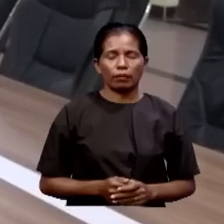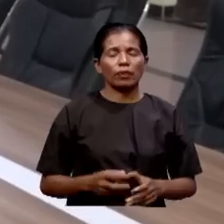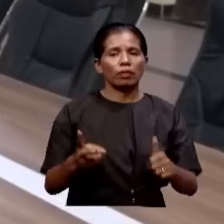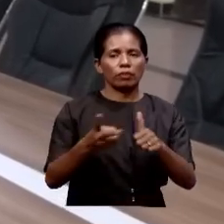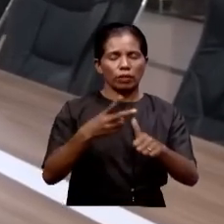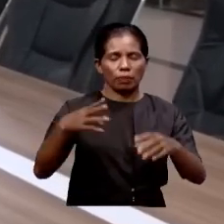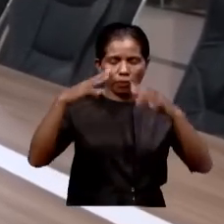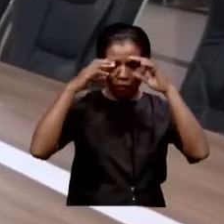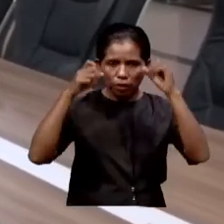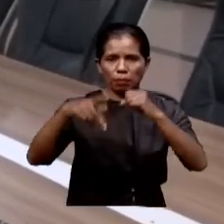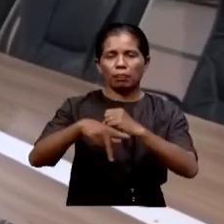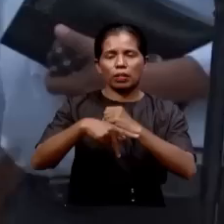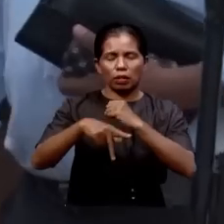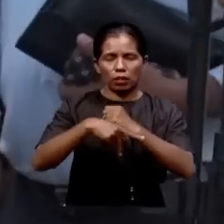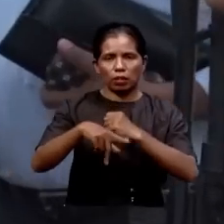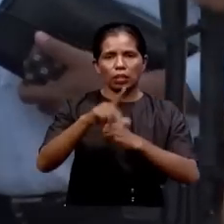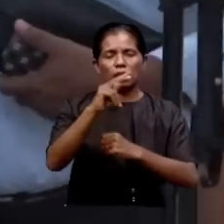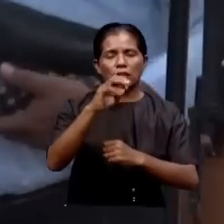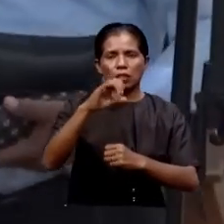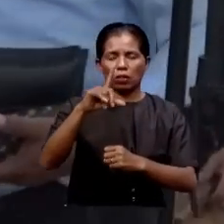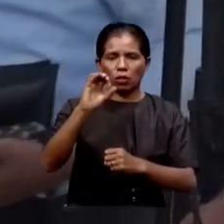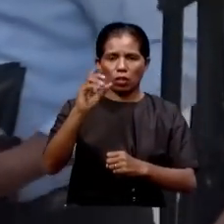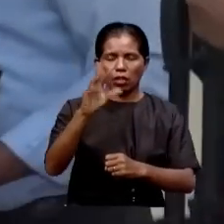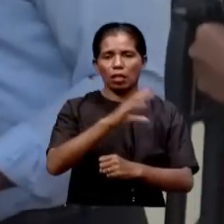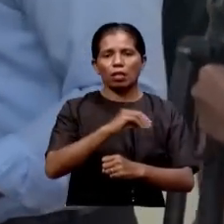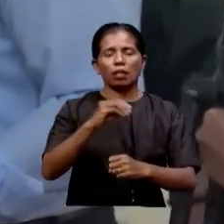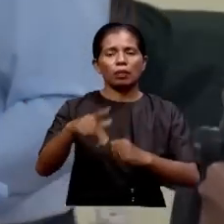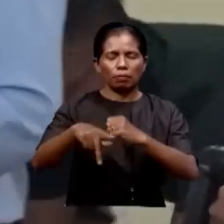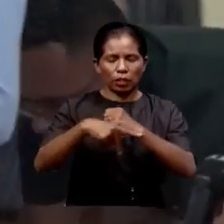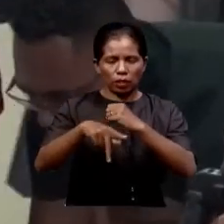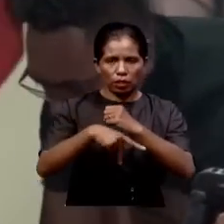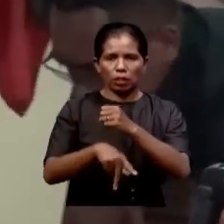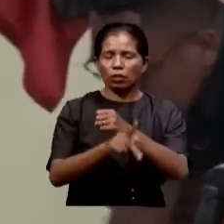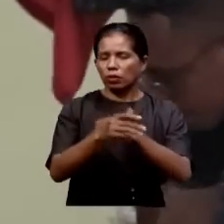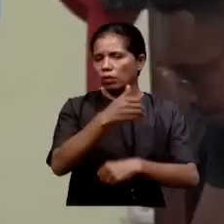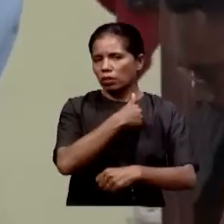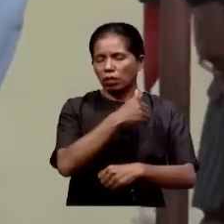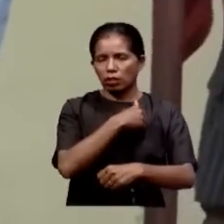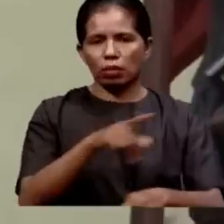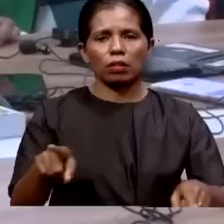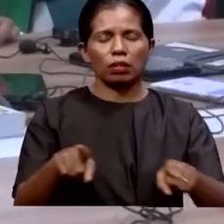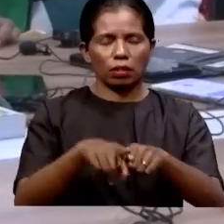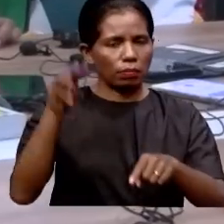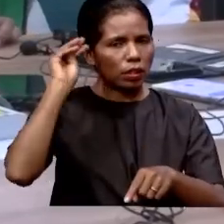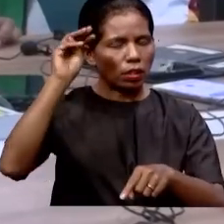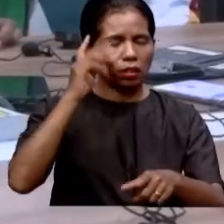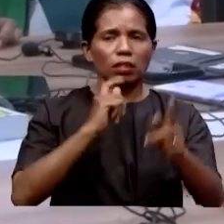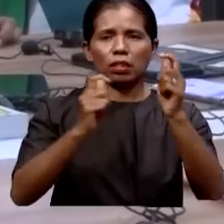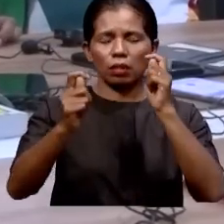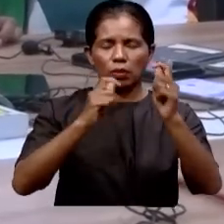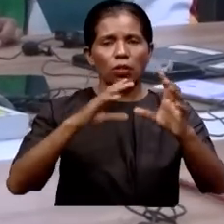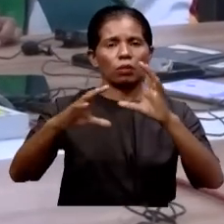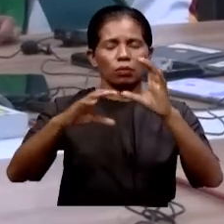Vice-presidente do Partido Conto, Nicolau Lino Freitas Belo Hateten, Partido Conto, Serocassé, atual ministro de Transporte e Comunicação,